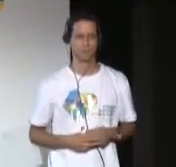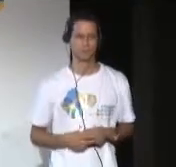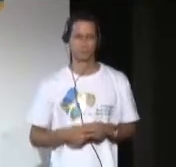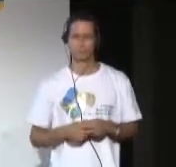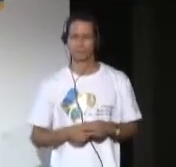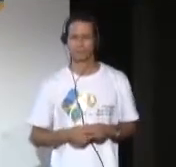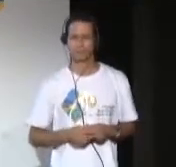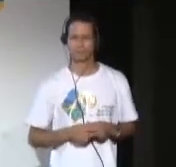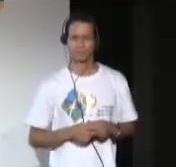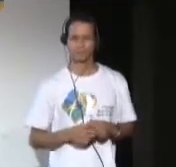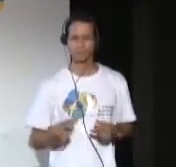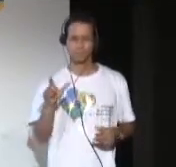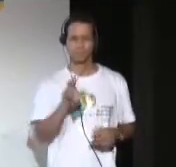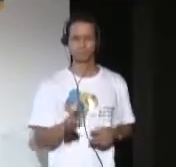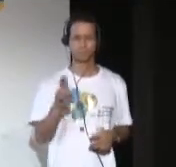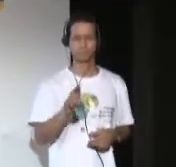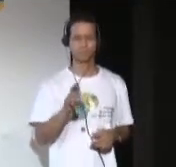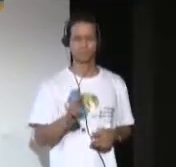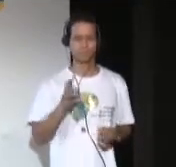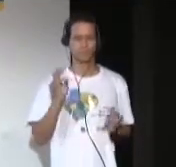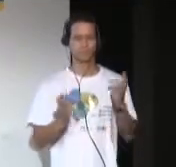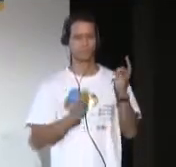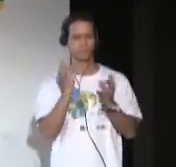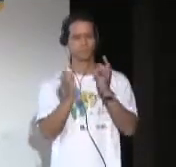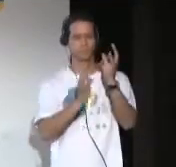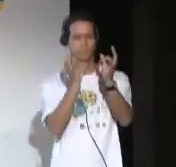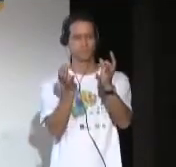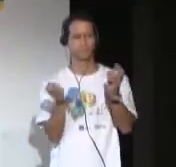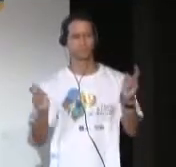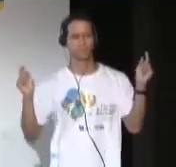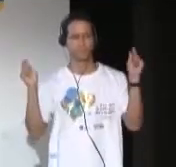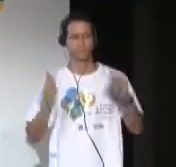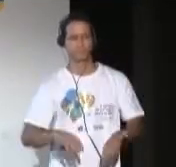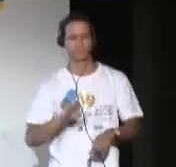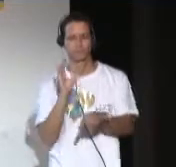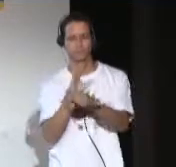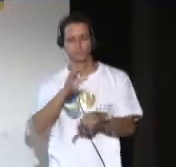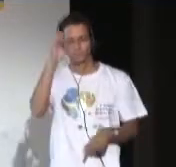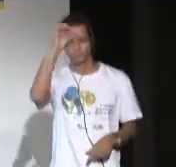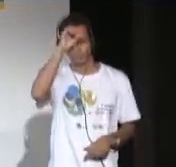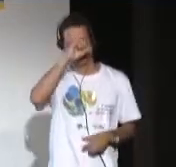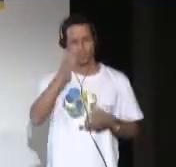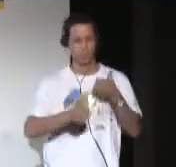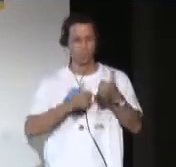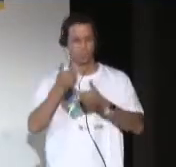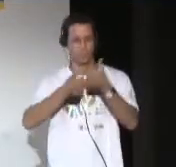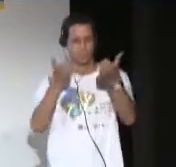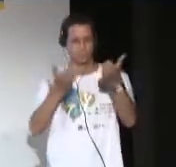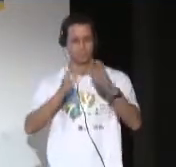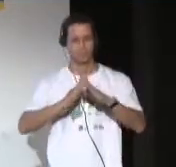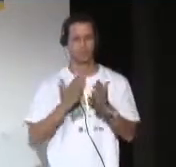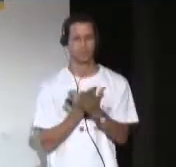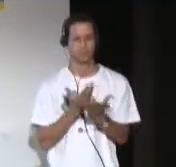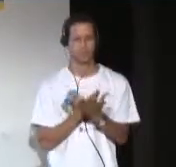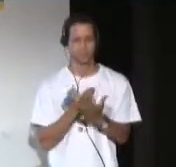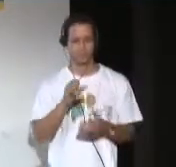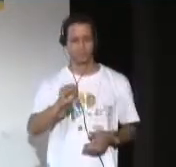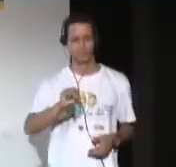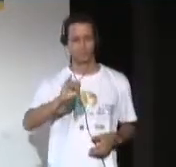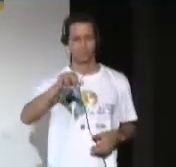está usando a tecnologia para poder possibilitar um aprendizado melhor, né? E muitas escolas no Singapura